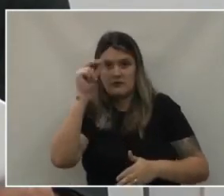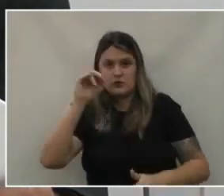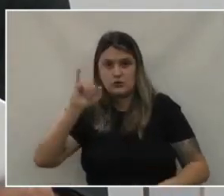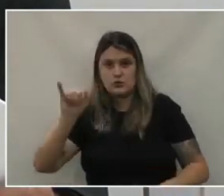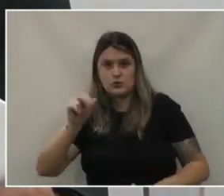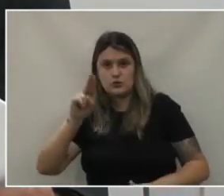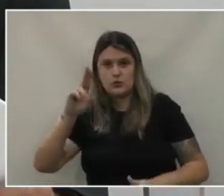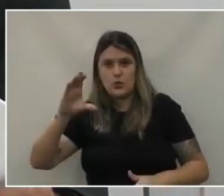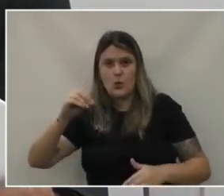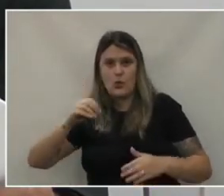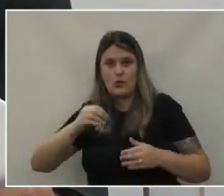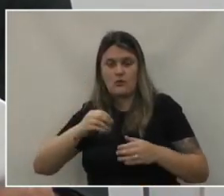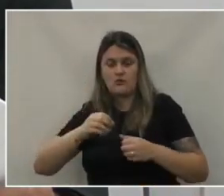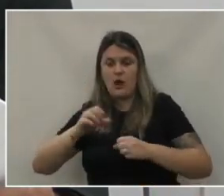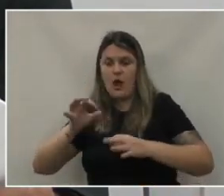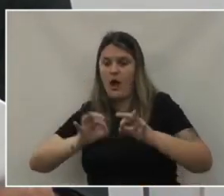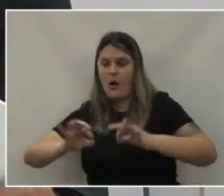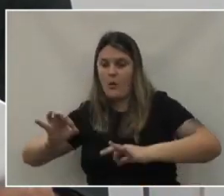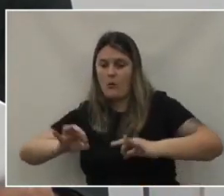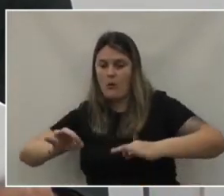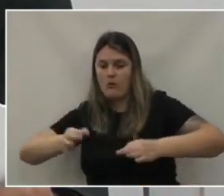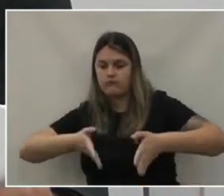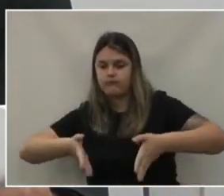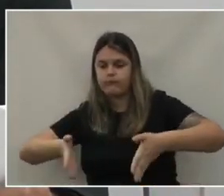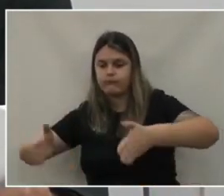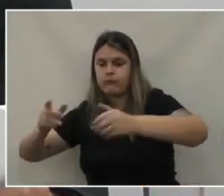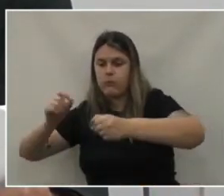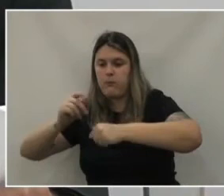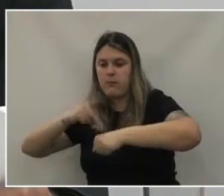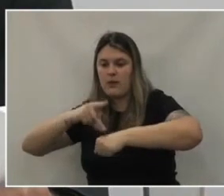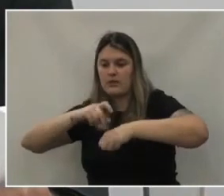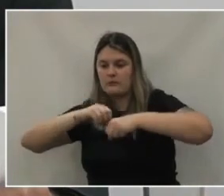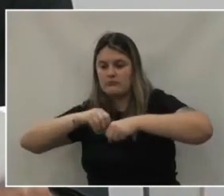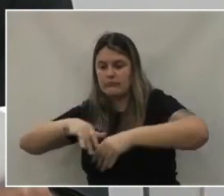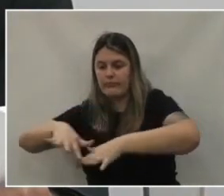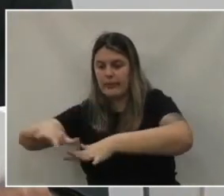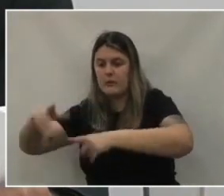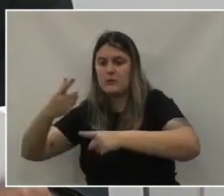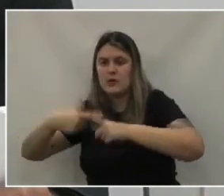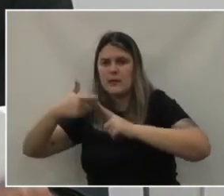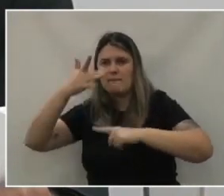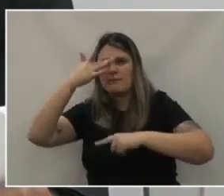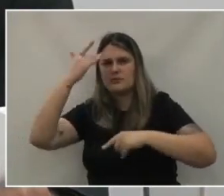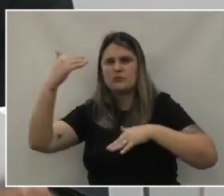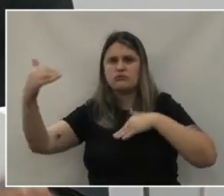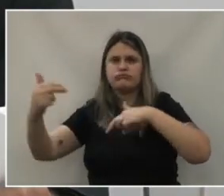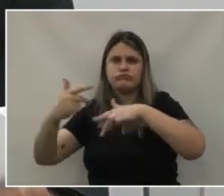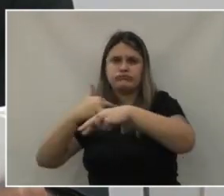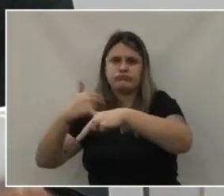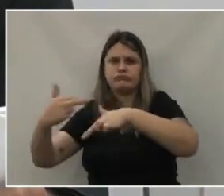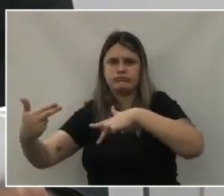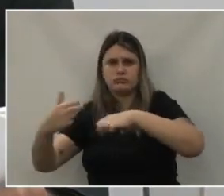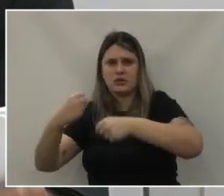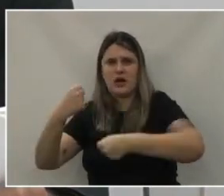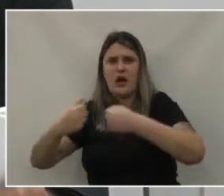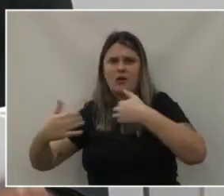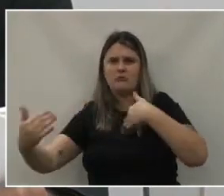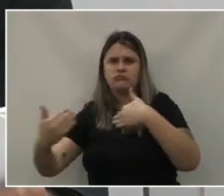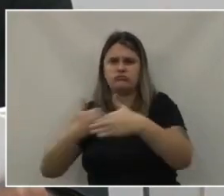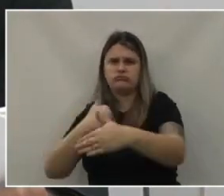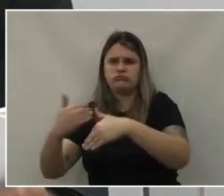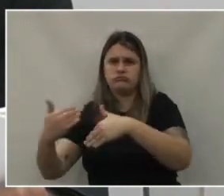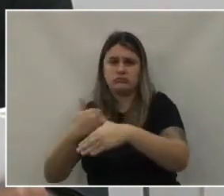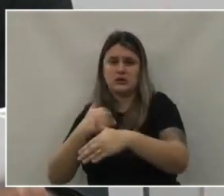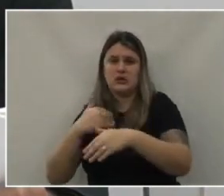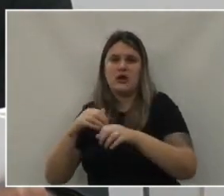Juco abriu aquela rua, empedrou ali, porque era um fluxo muito grande, de pessoas ali,